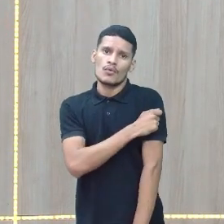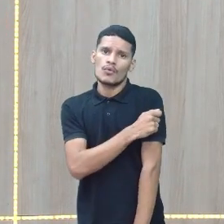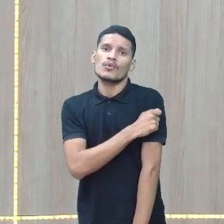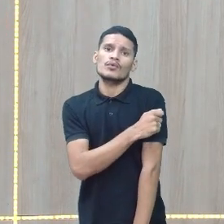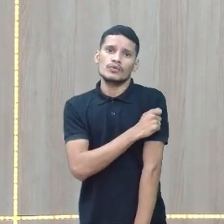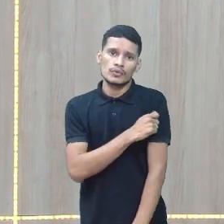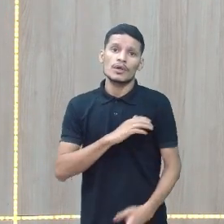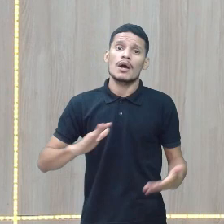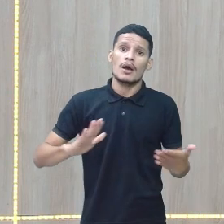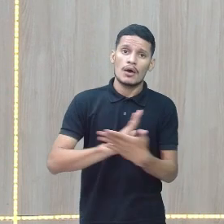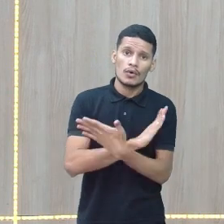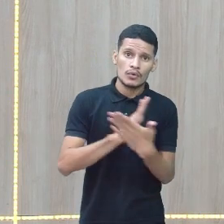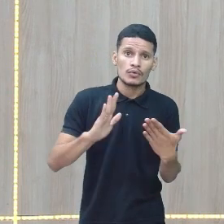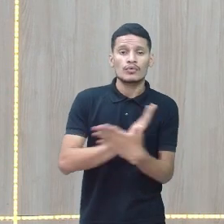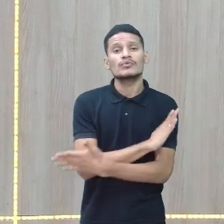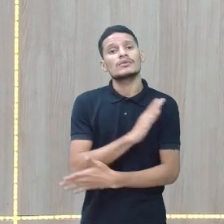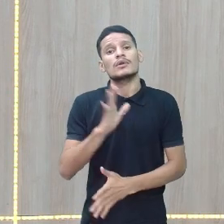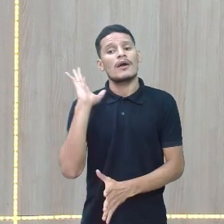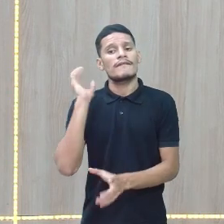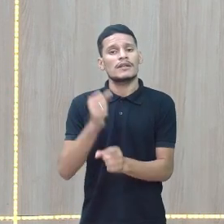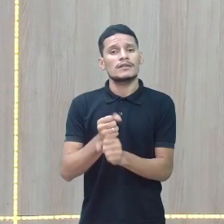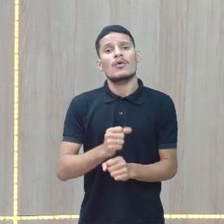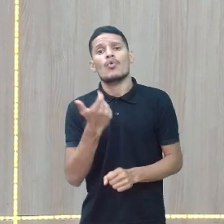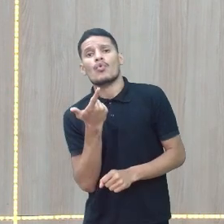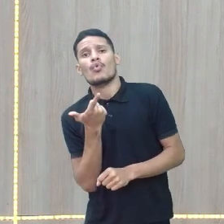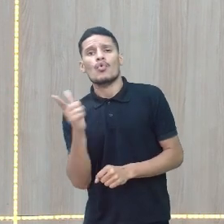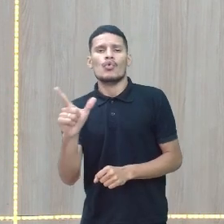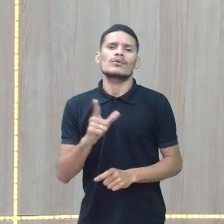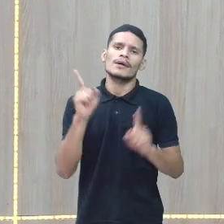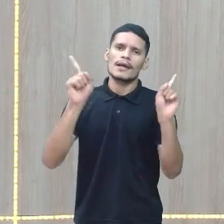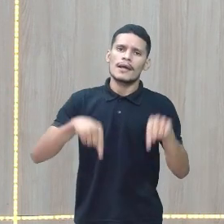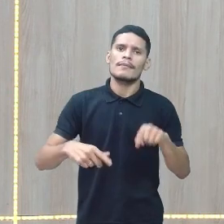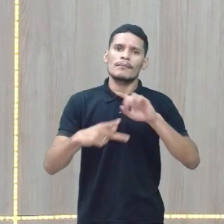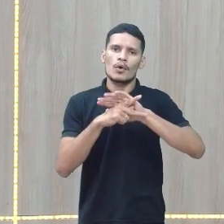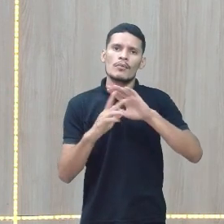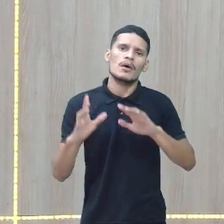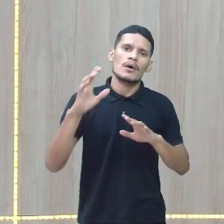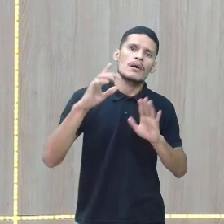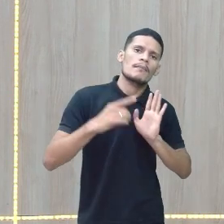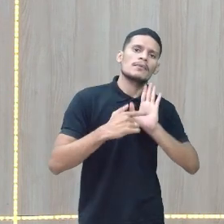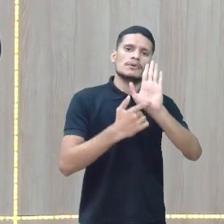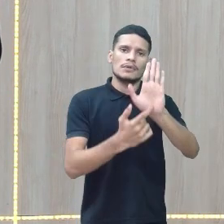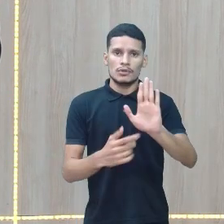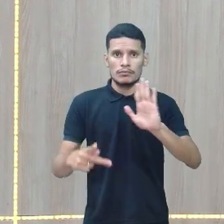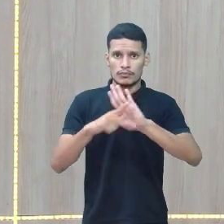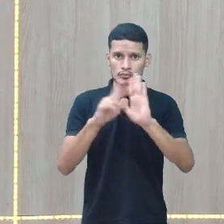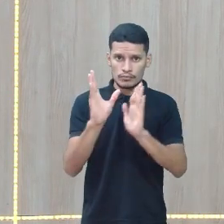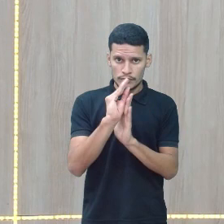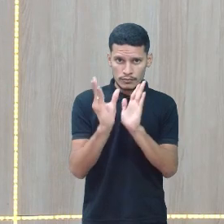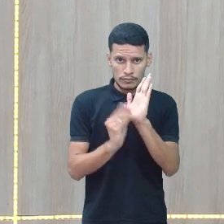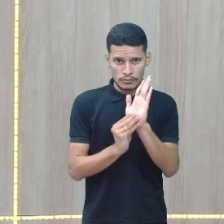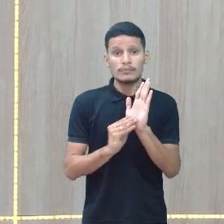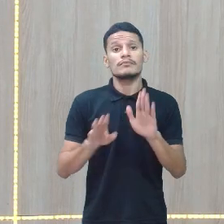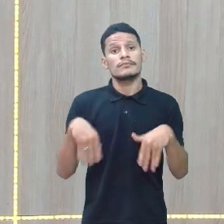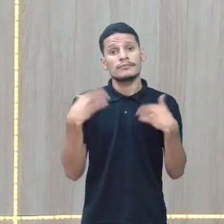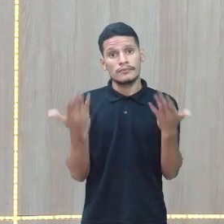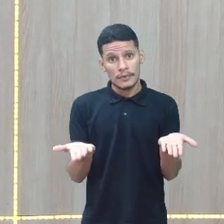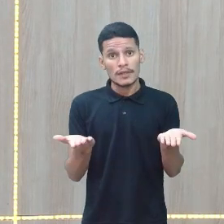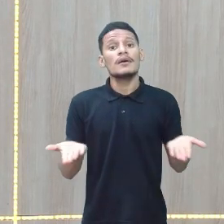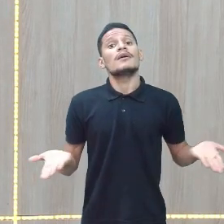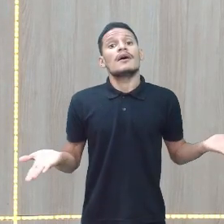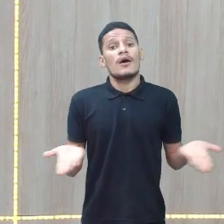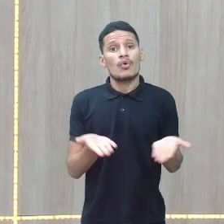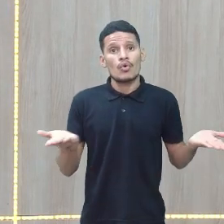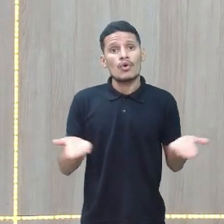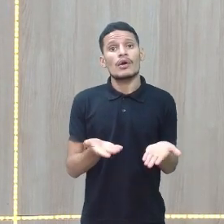Para uns, de repente, seja revisão, mas para outro pode ser apresentação. Então, é isso. Se